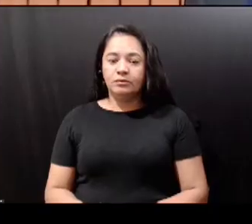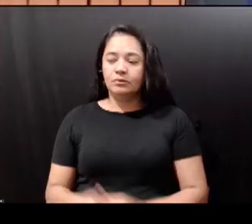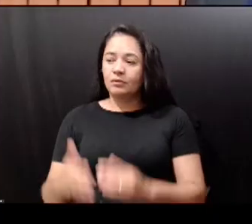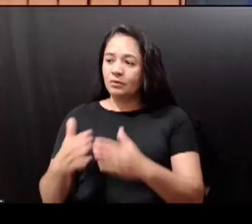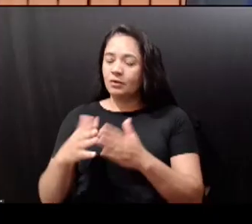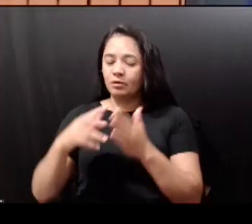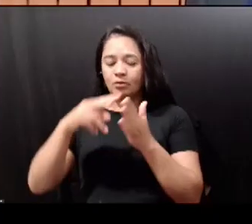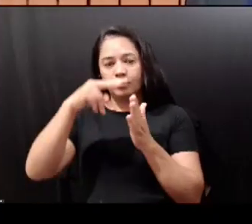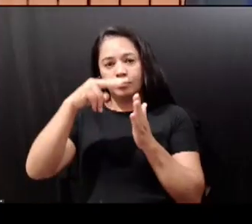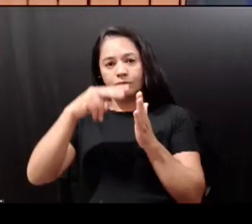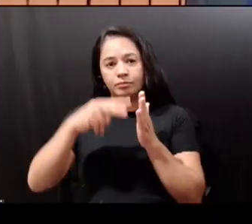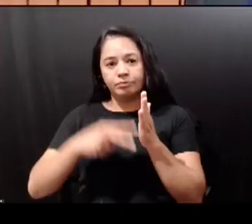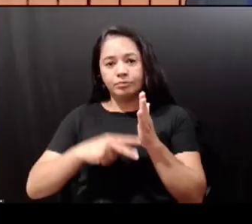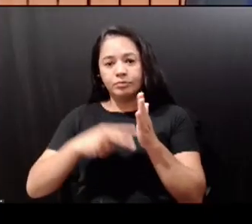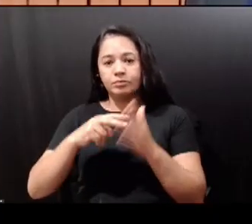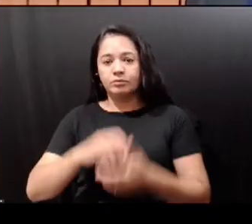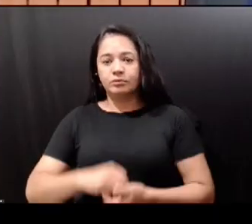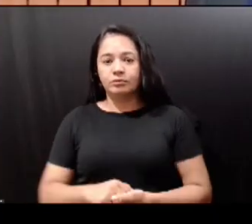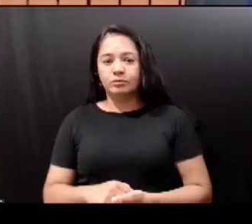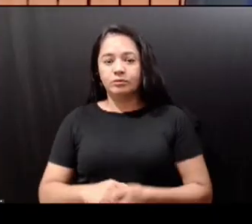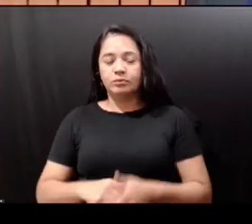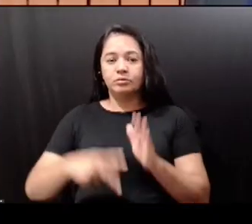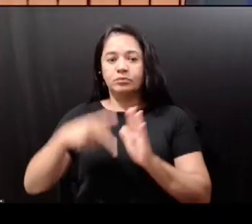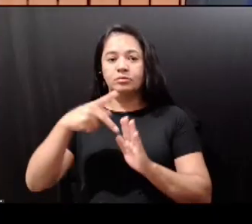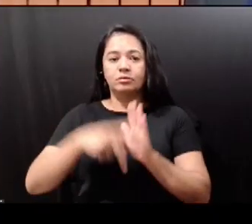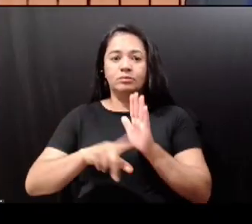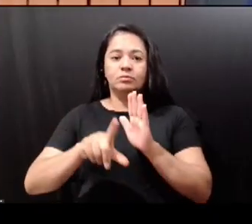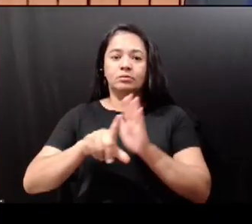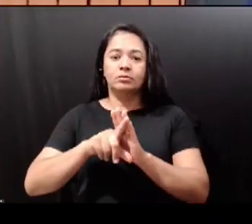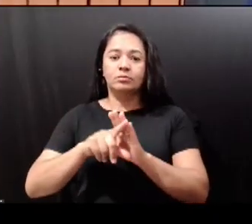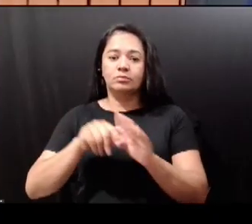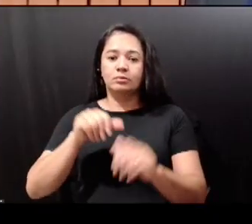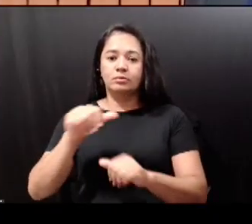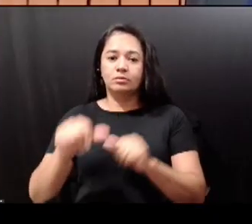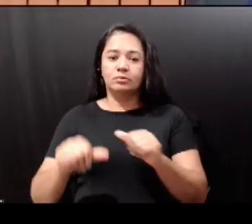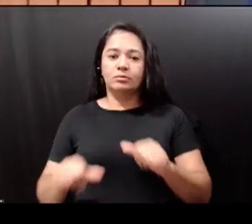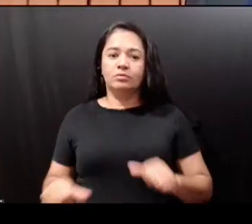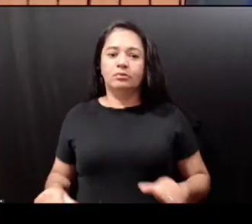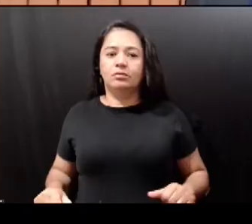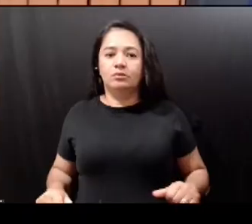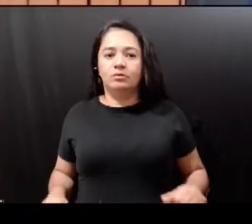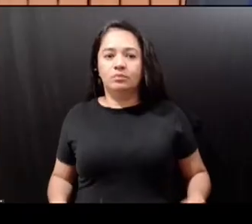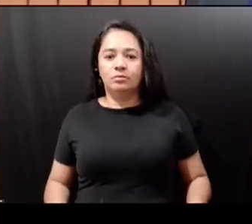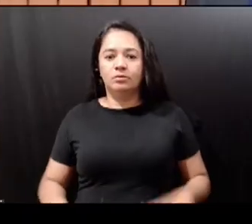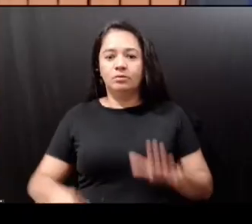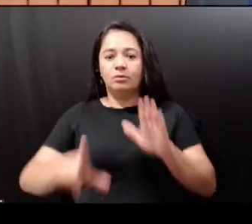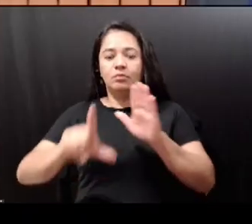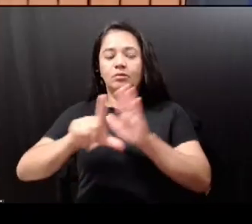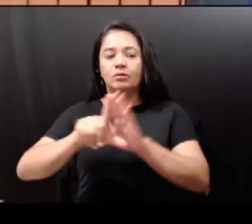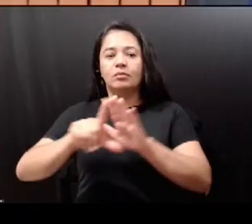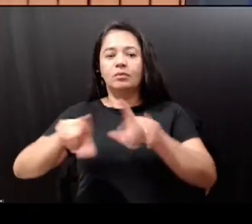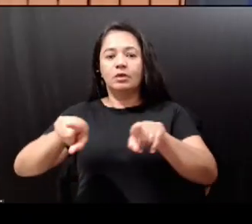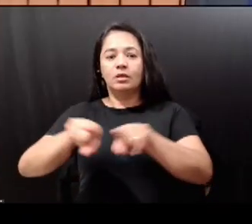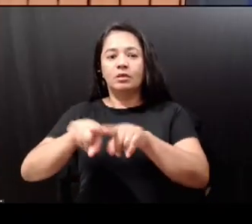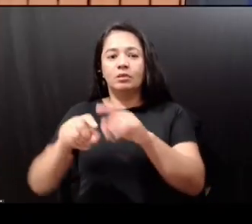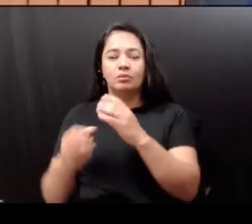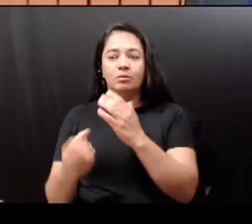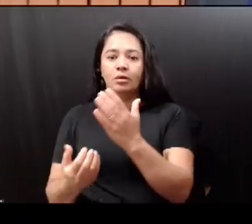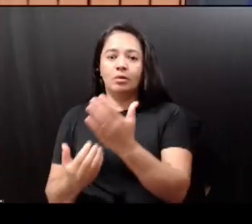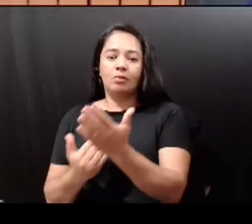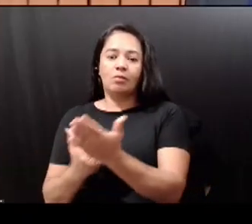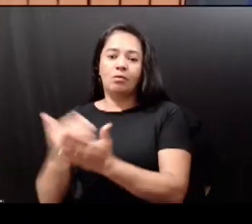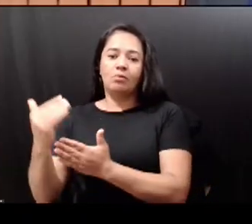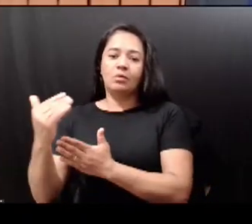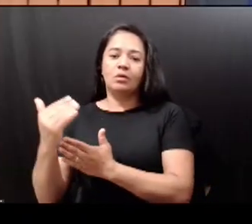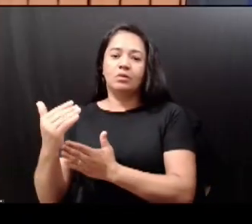seguida um projeto de lei de alteração de uma lei que também surgiu aí pelo vereador Carlinhos Camelô,